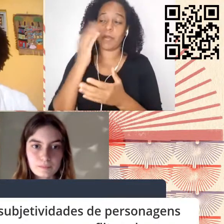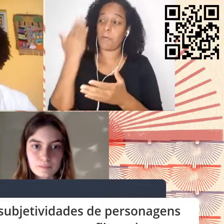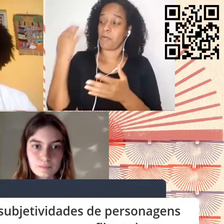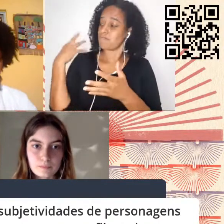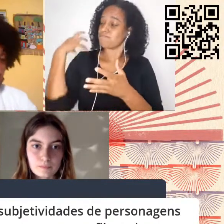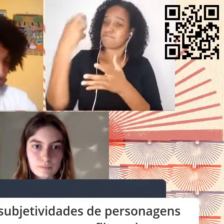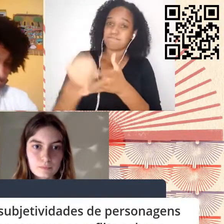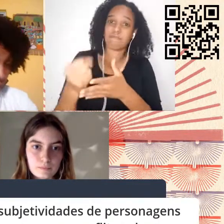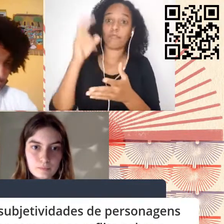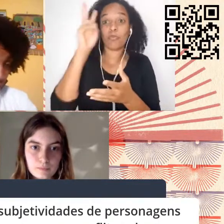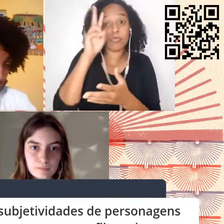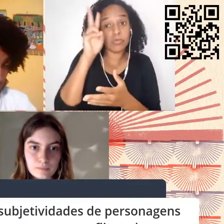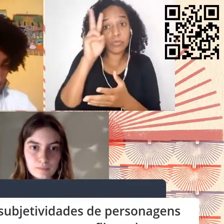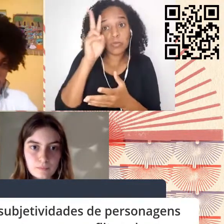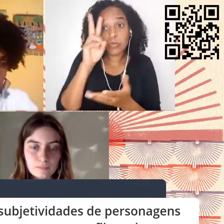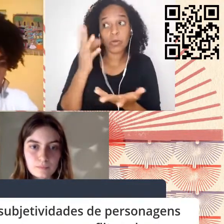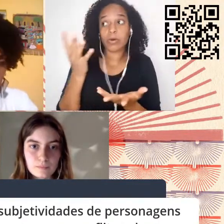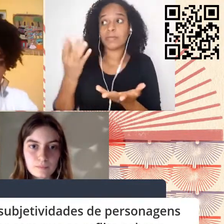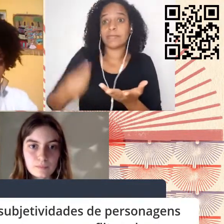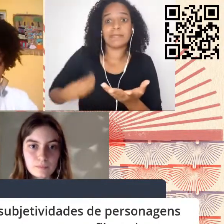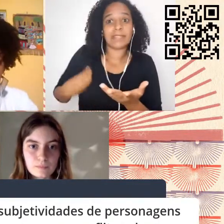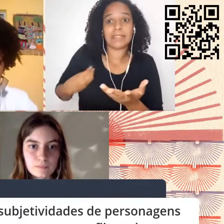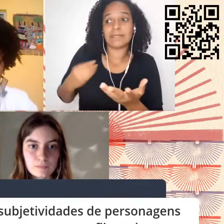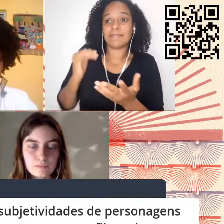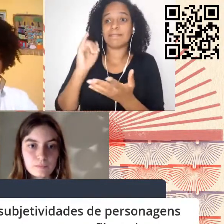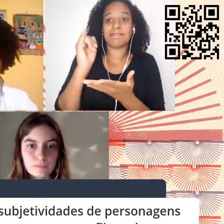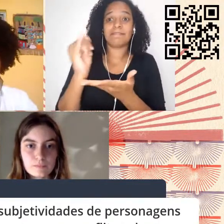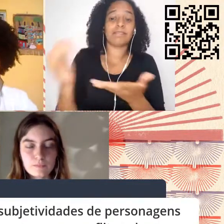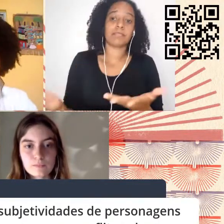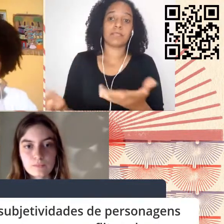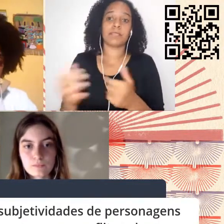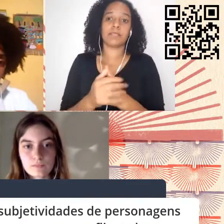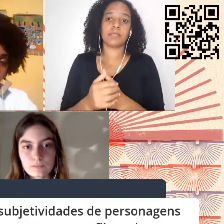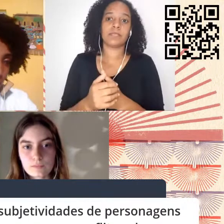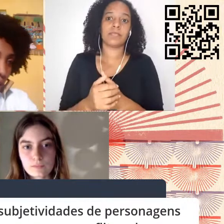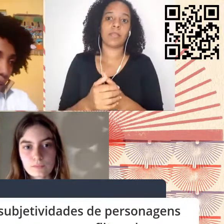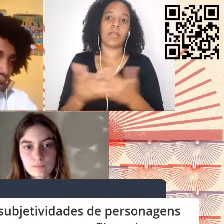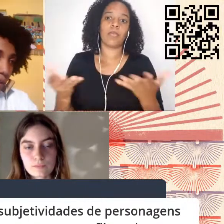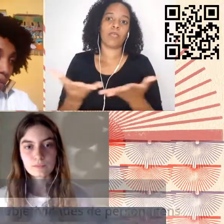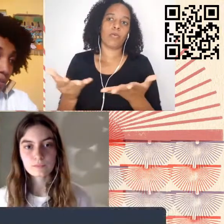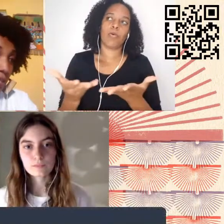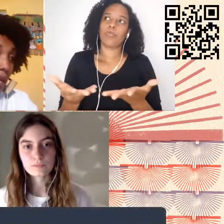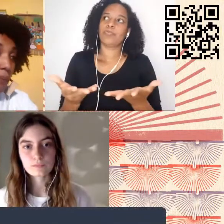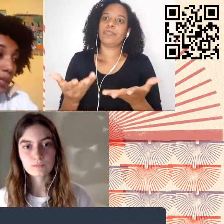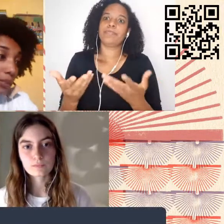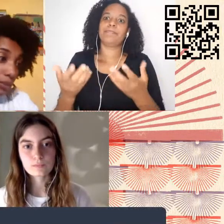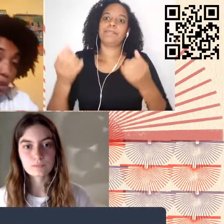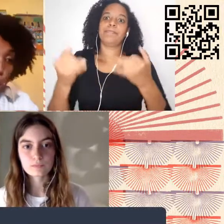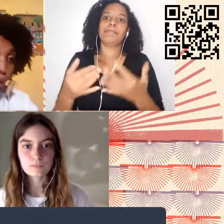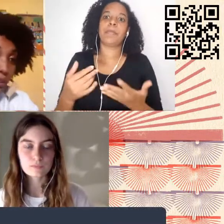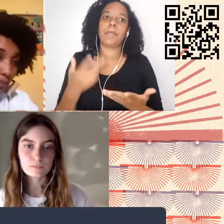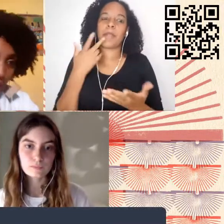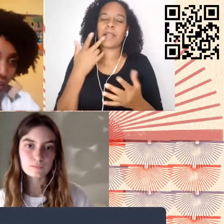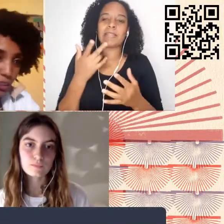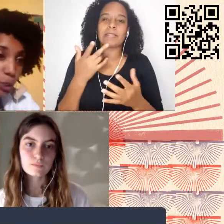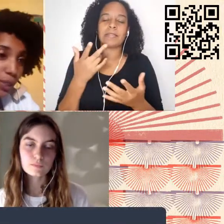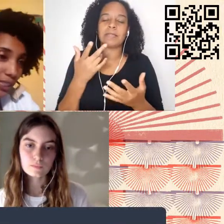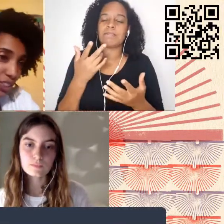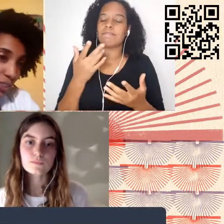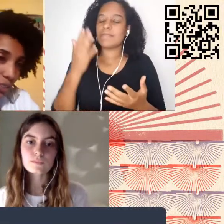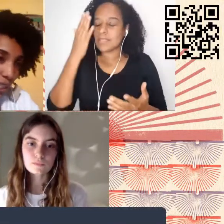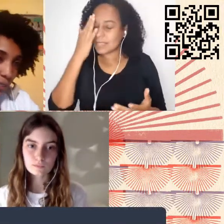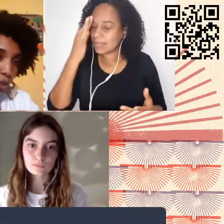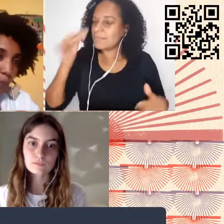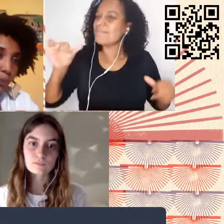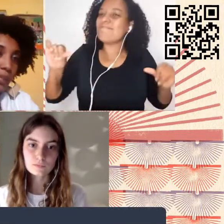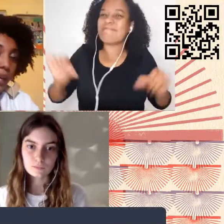São narrativas que a gente tem hoje que transitam entre extrema dor, né, de